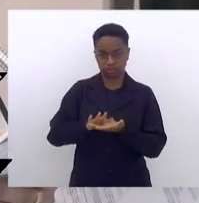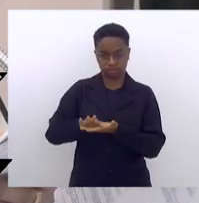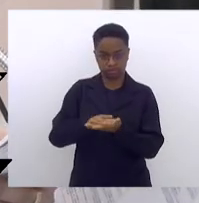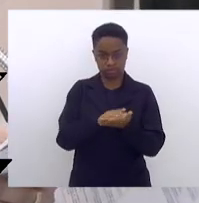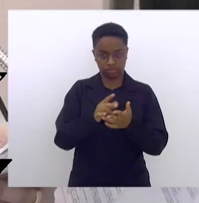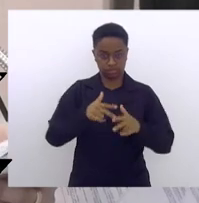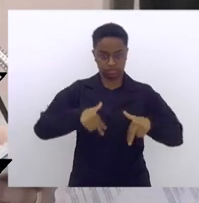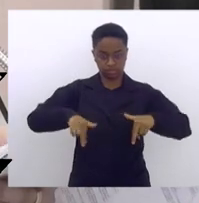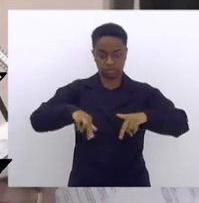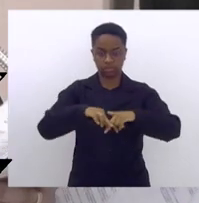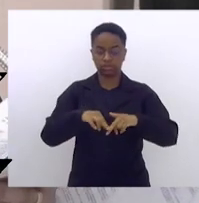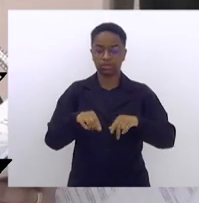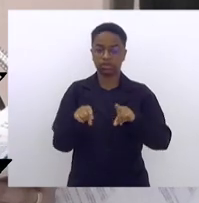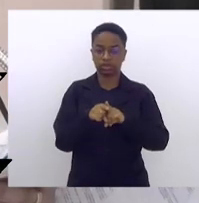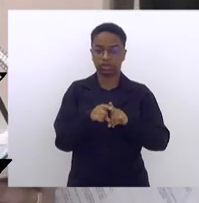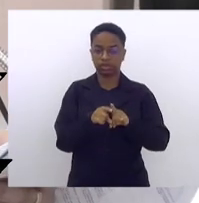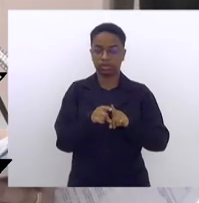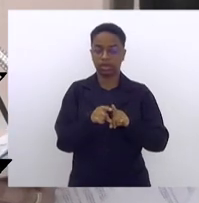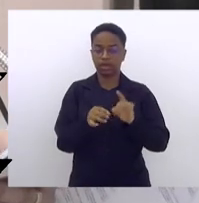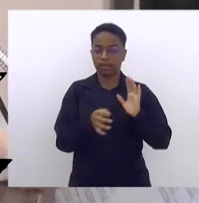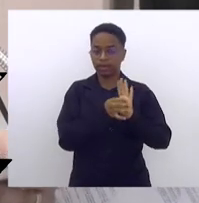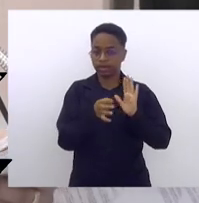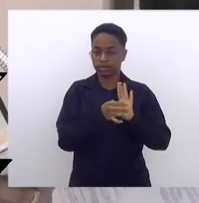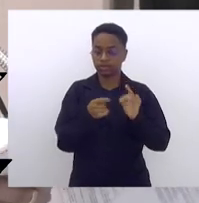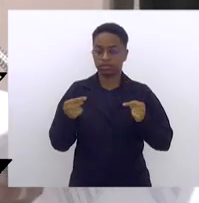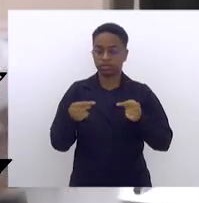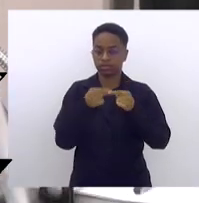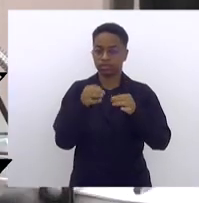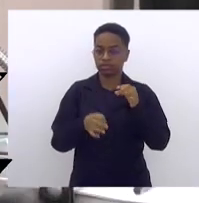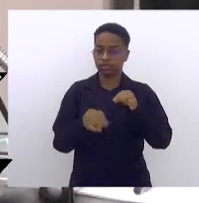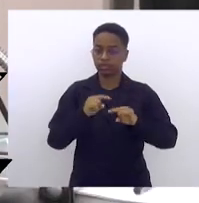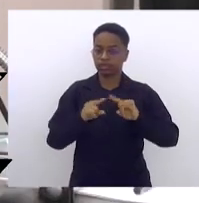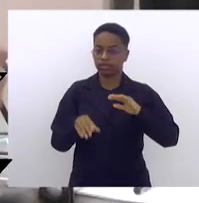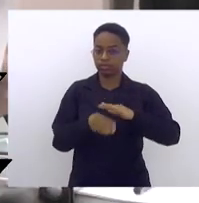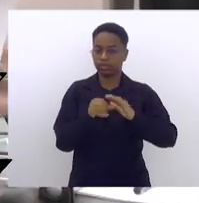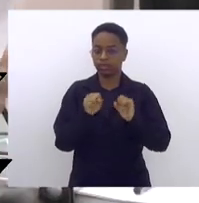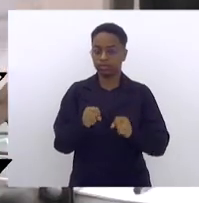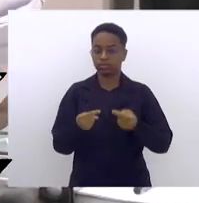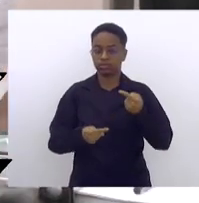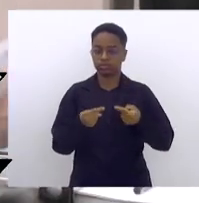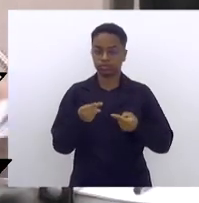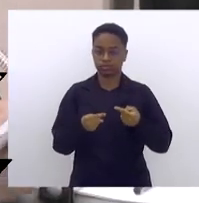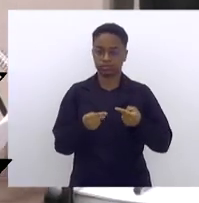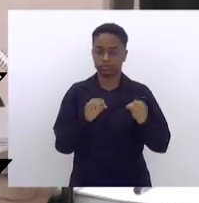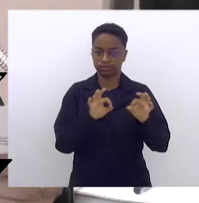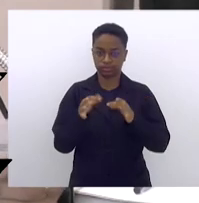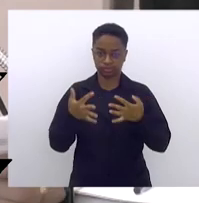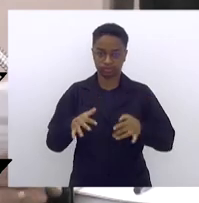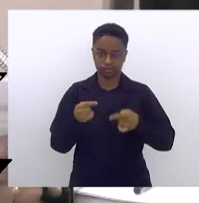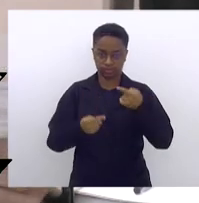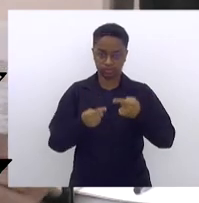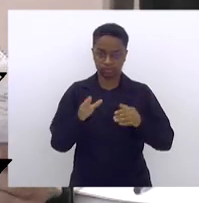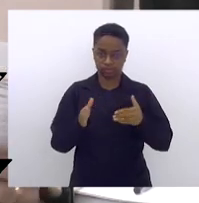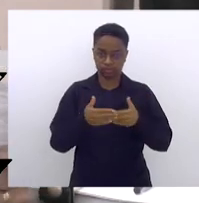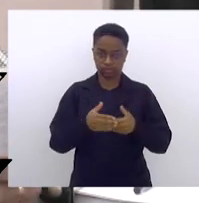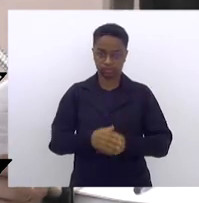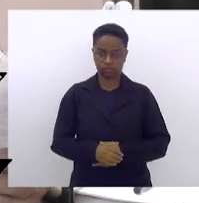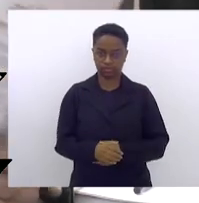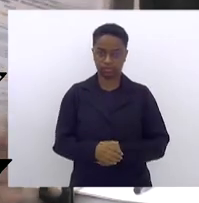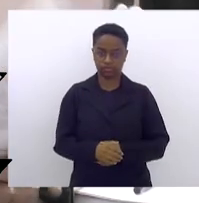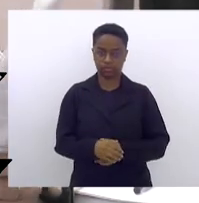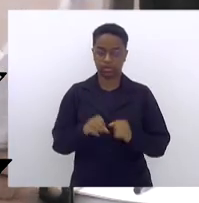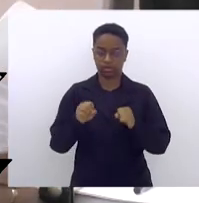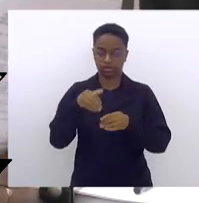O parecer do deputado Filipinho Raves foi pela juridicidade com emendas. Em discussão. Não havendo quem queira discutir, encerrada a discussão.